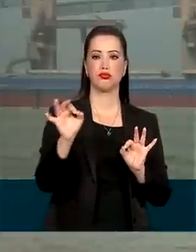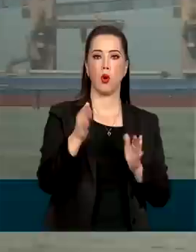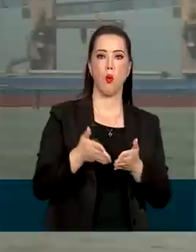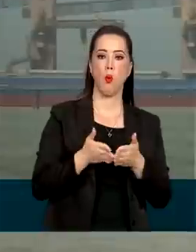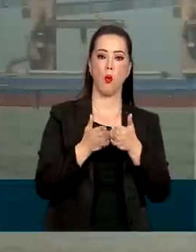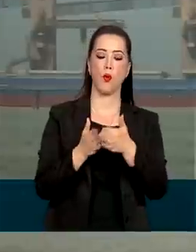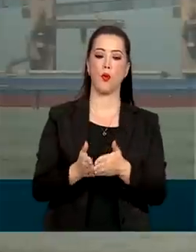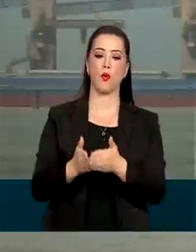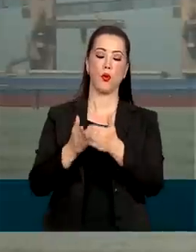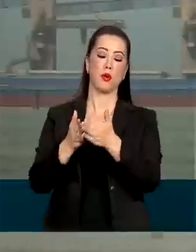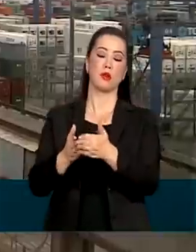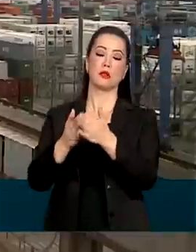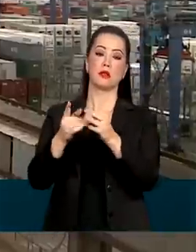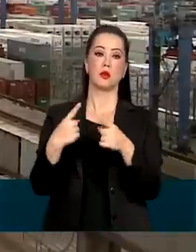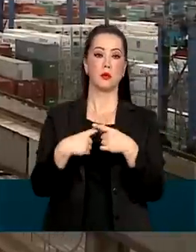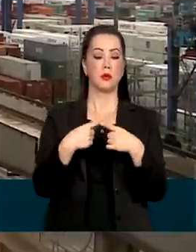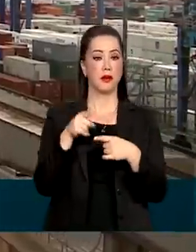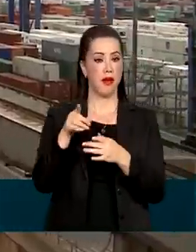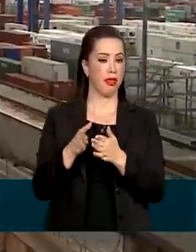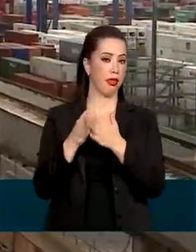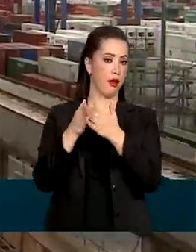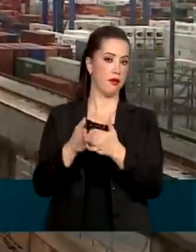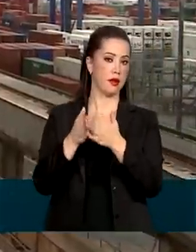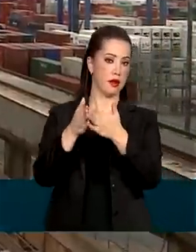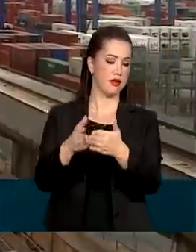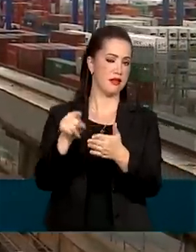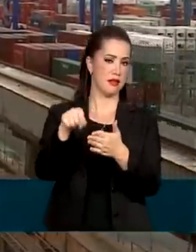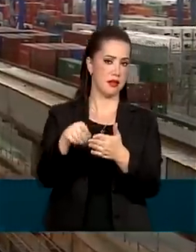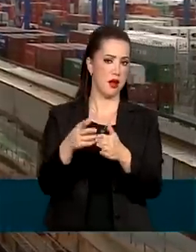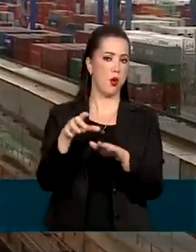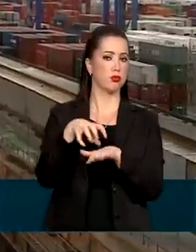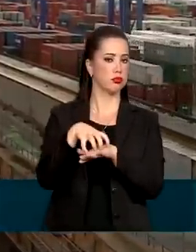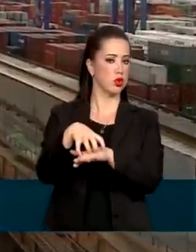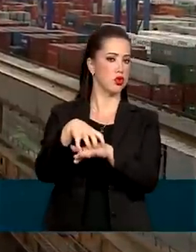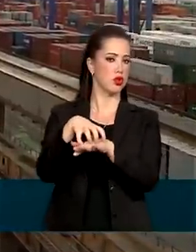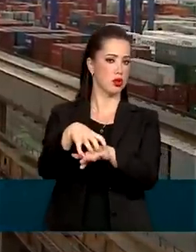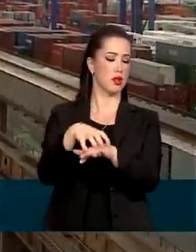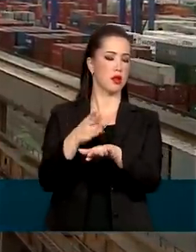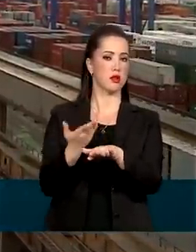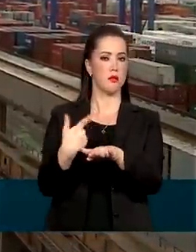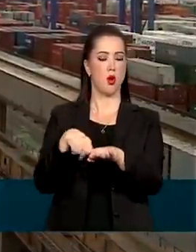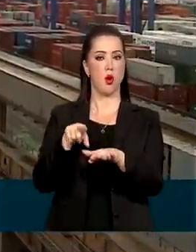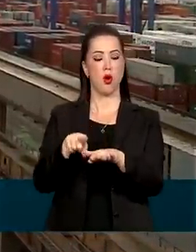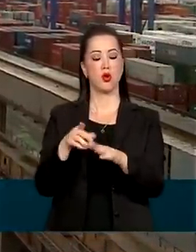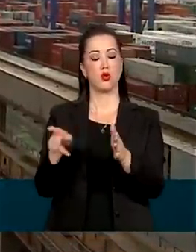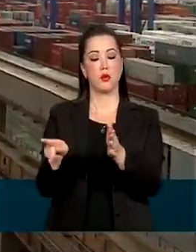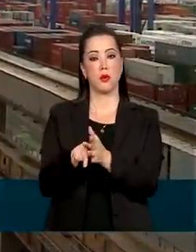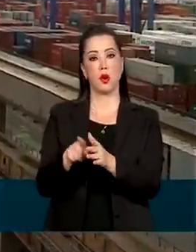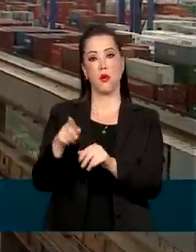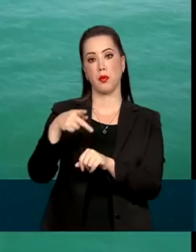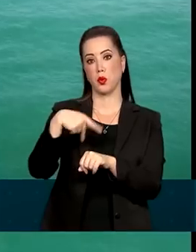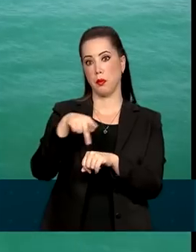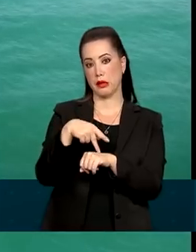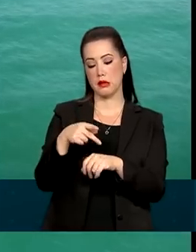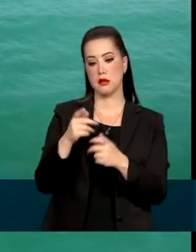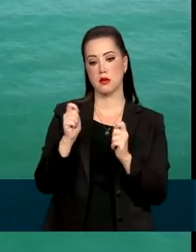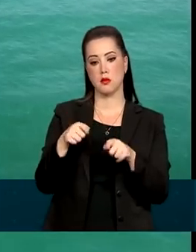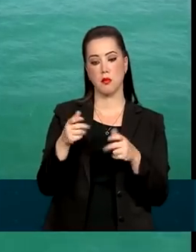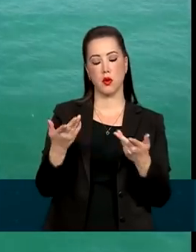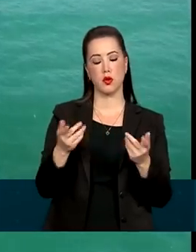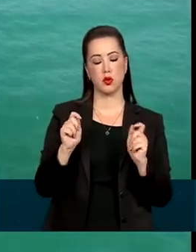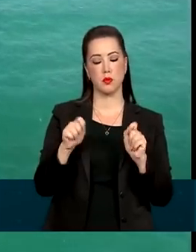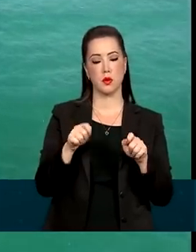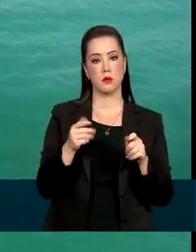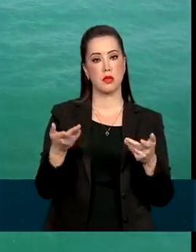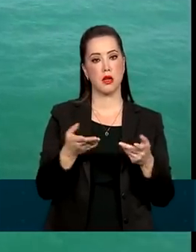segure de baixo custo a navegação de cabotagem aquela que movimenta cargas entre portas um país passou a ser